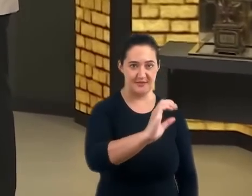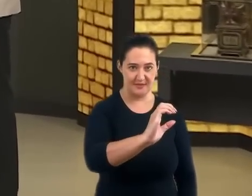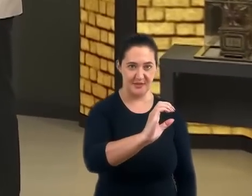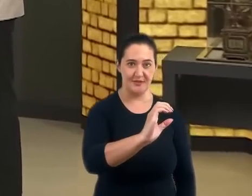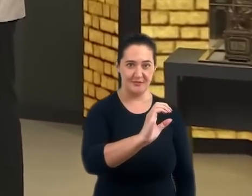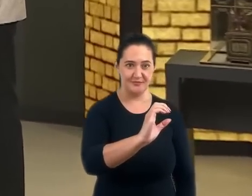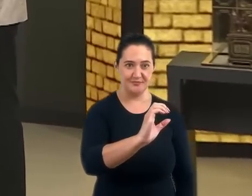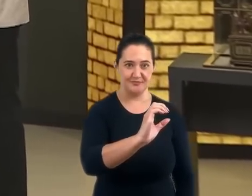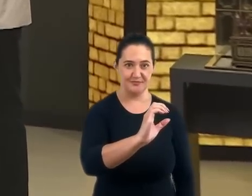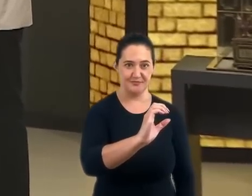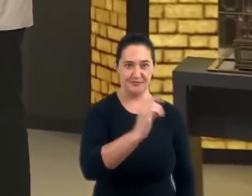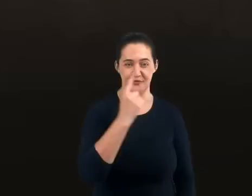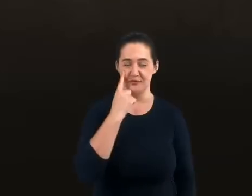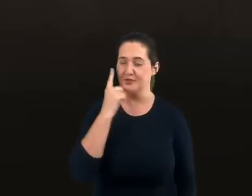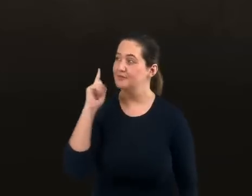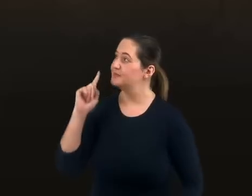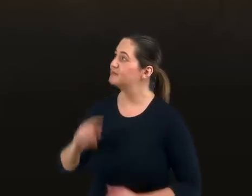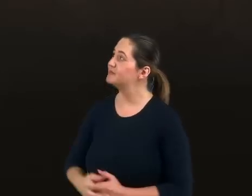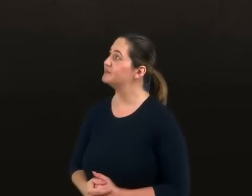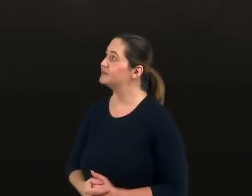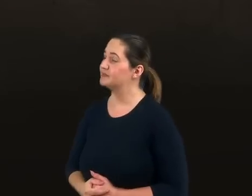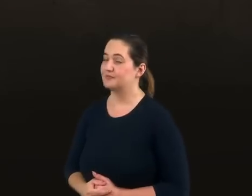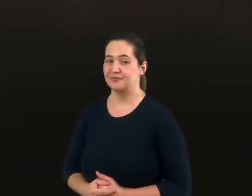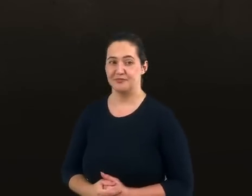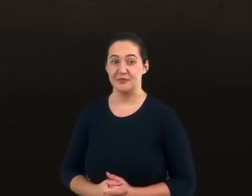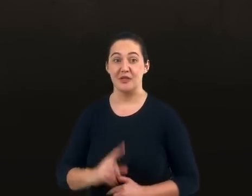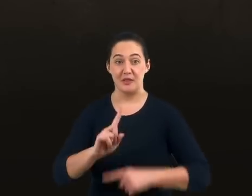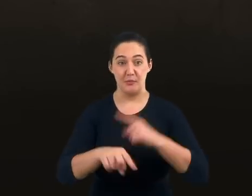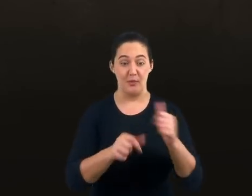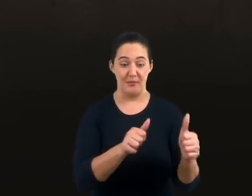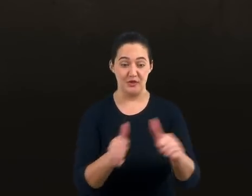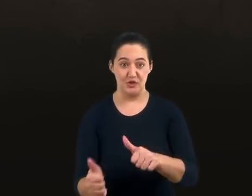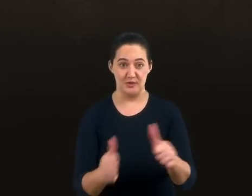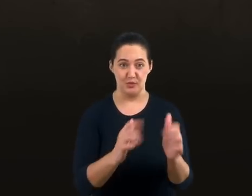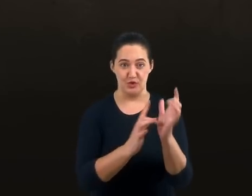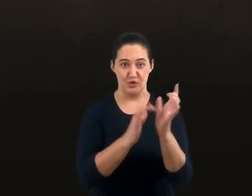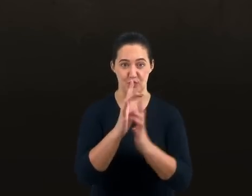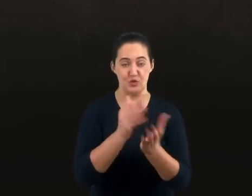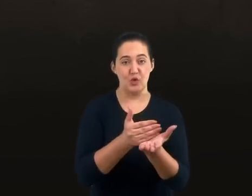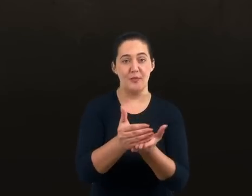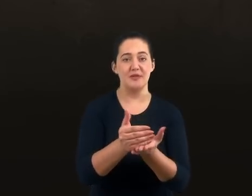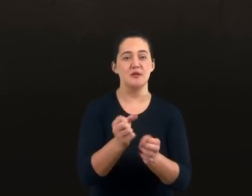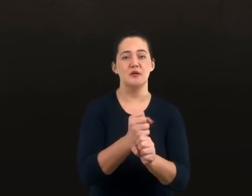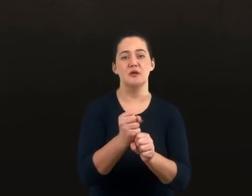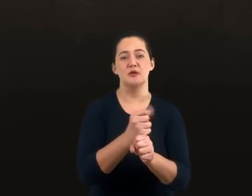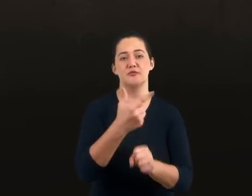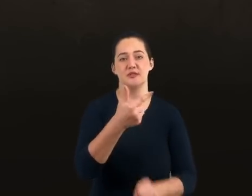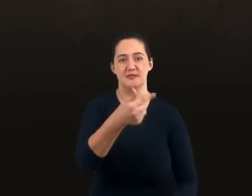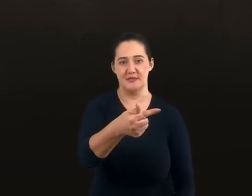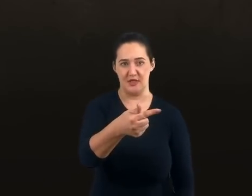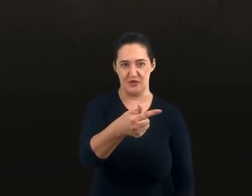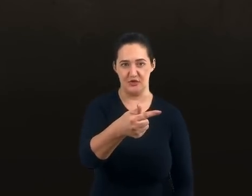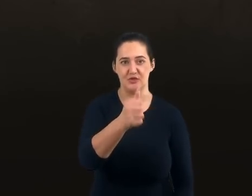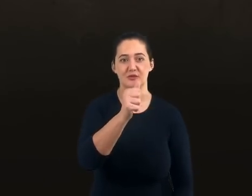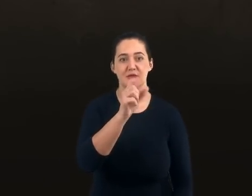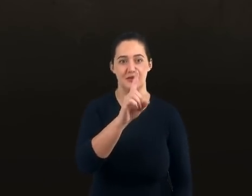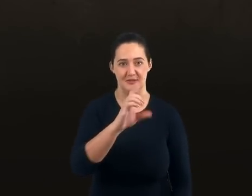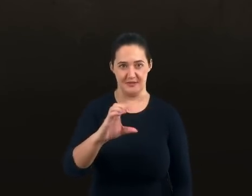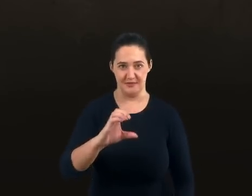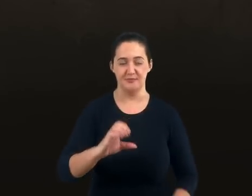a.C., tá certo? O batismo de Jesus, o início do seu ministério, ocorre no ano 27, com